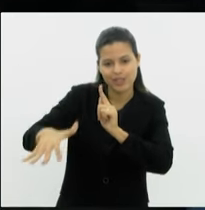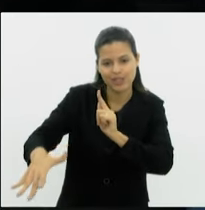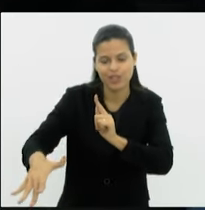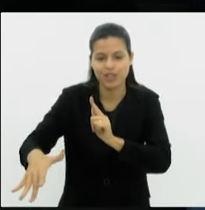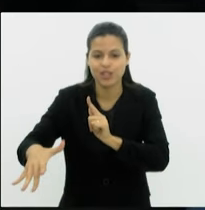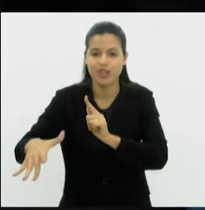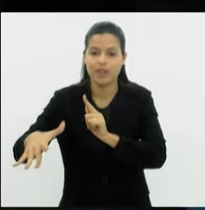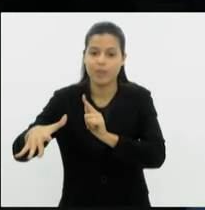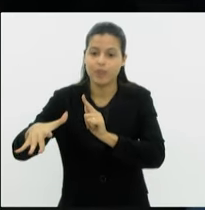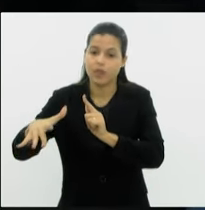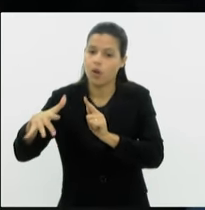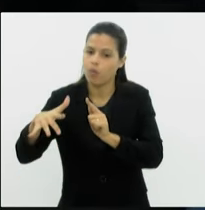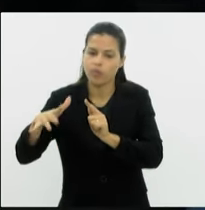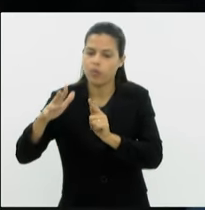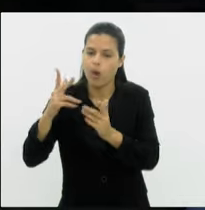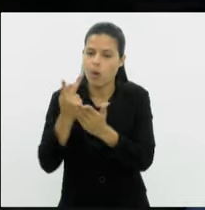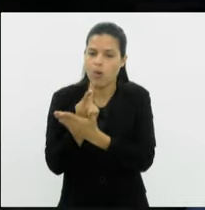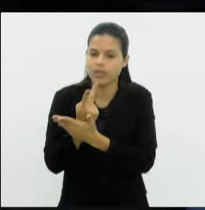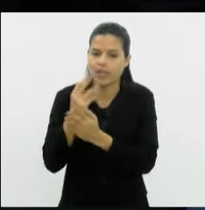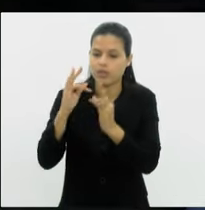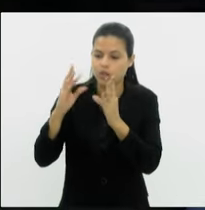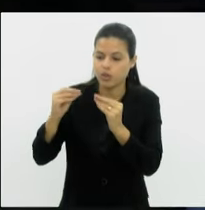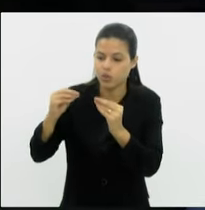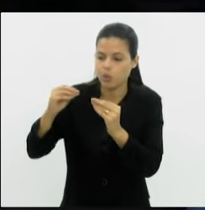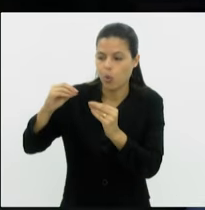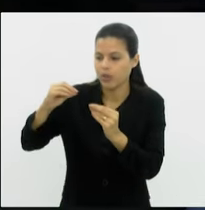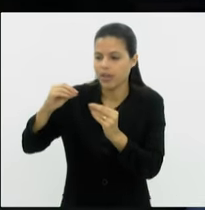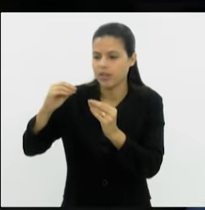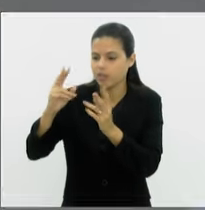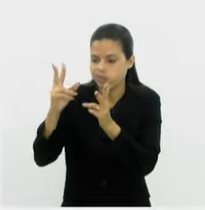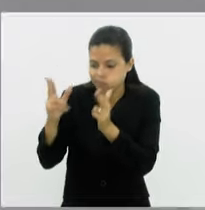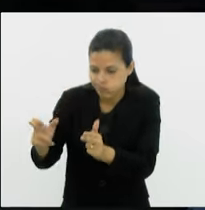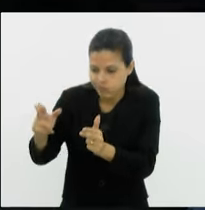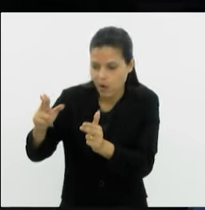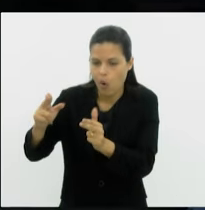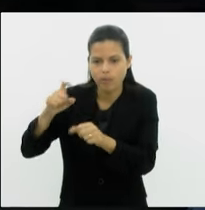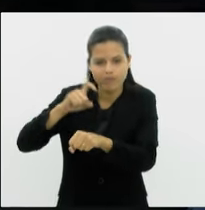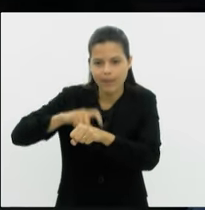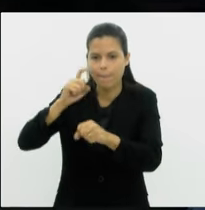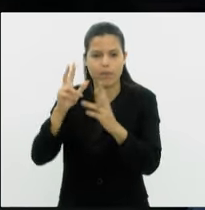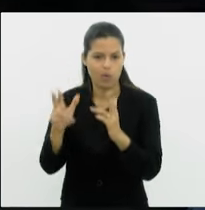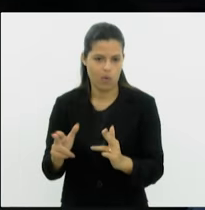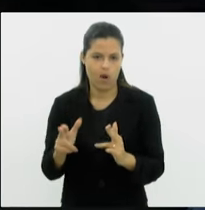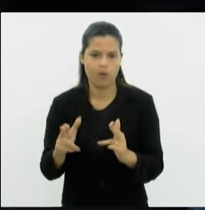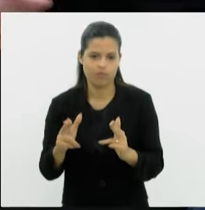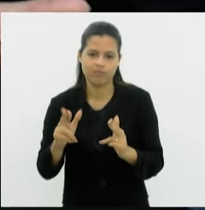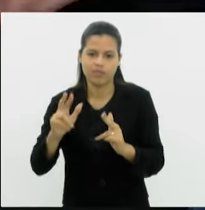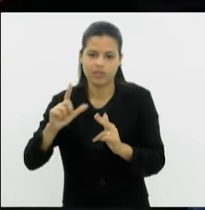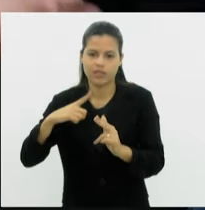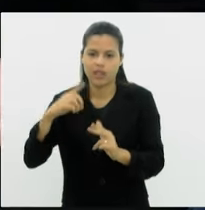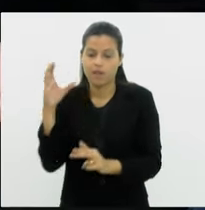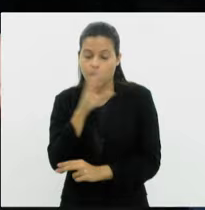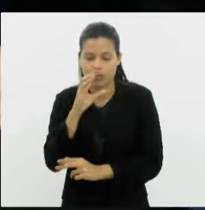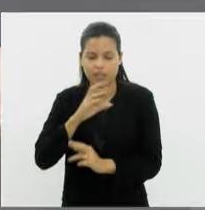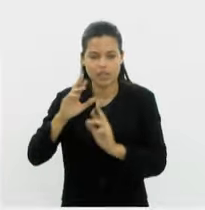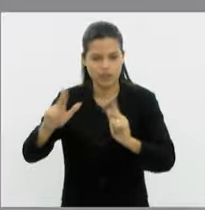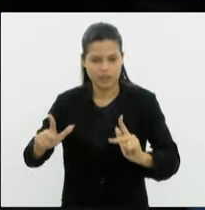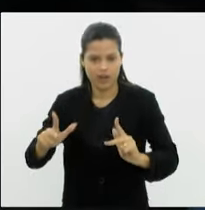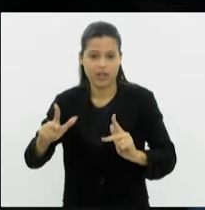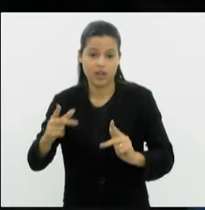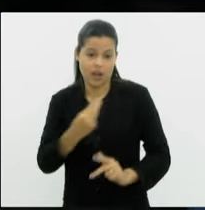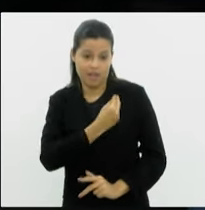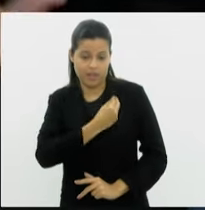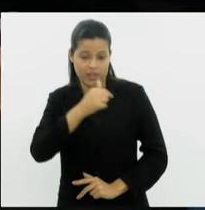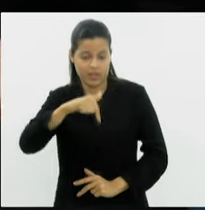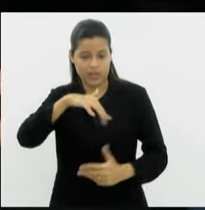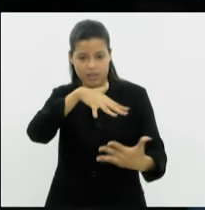não giram todas ao mesmo tempo, elas giram com velocidades diferentes. A vida aqui na Terra existe por causa do Sol.